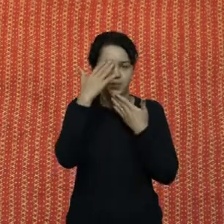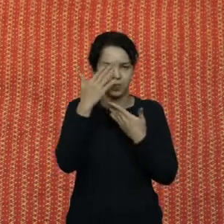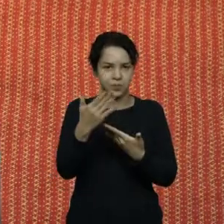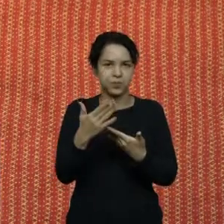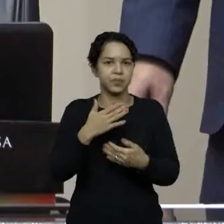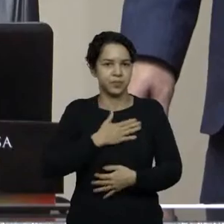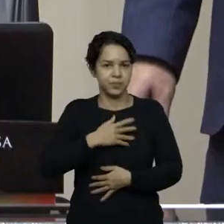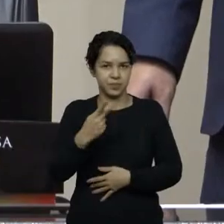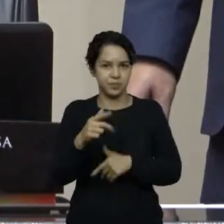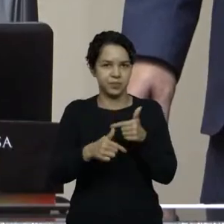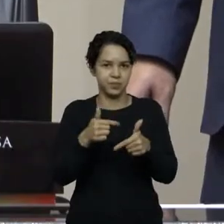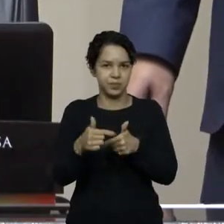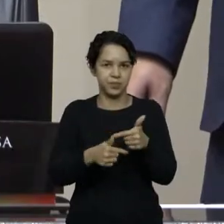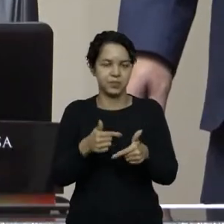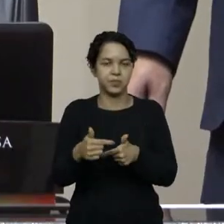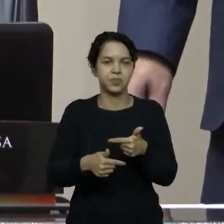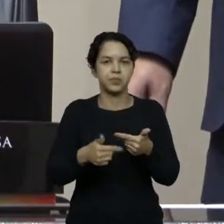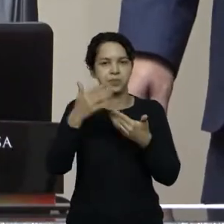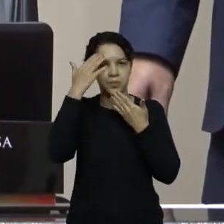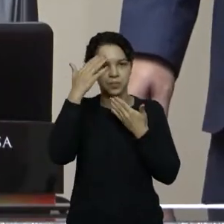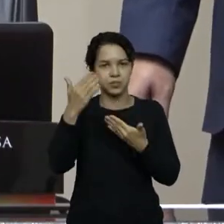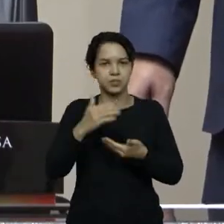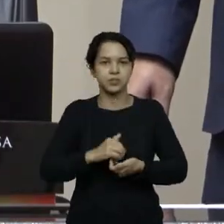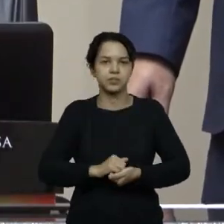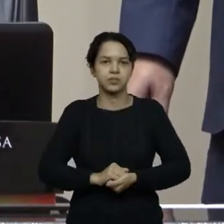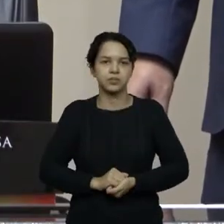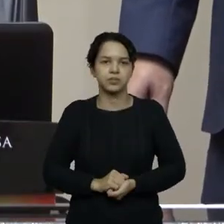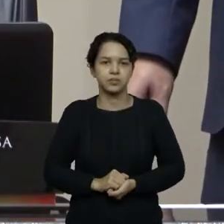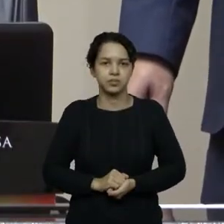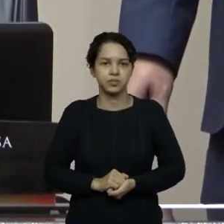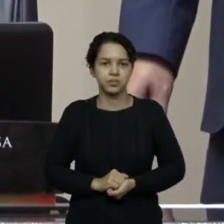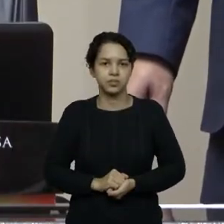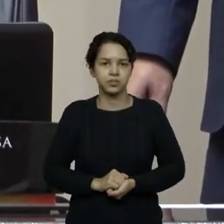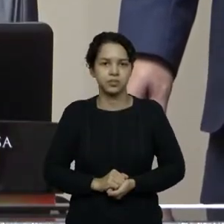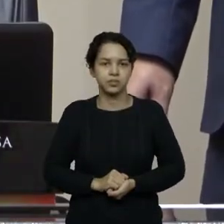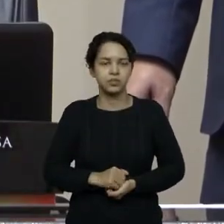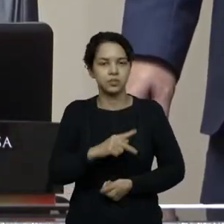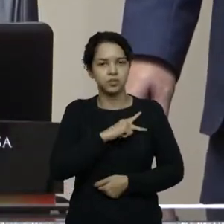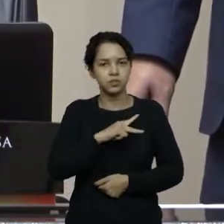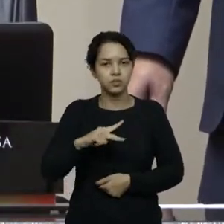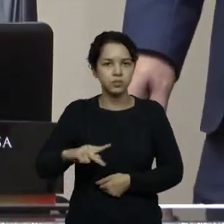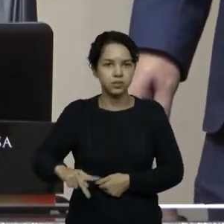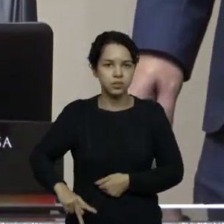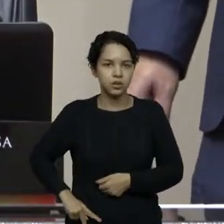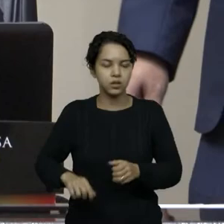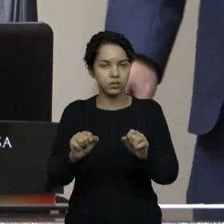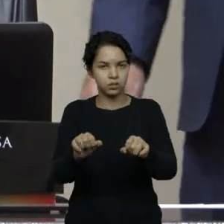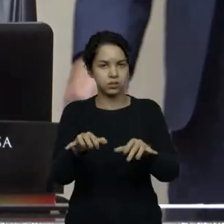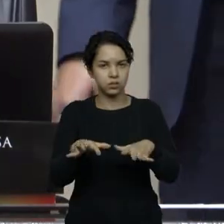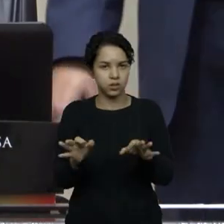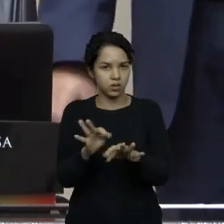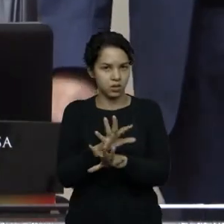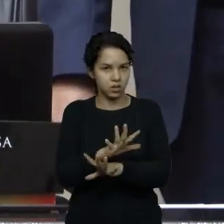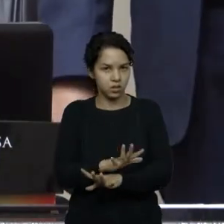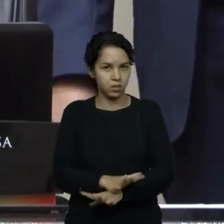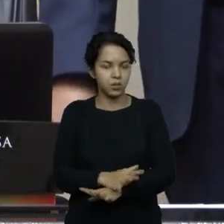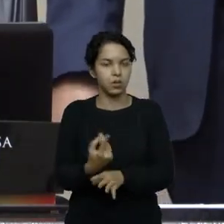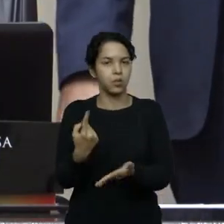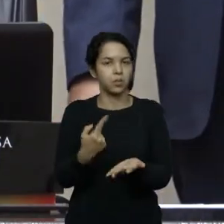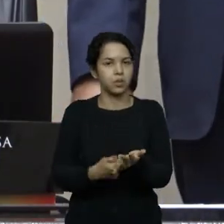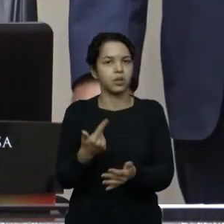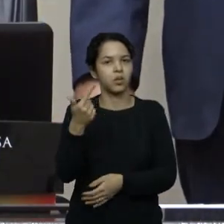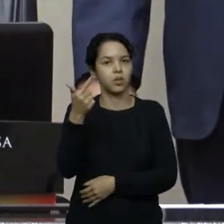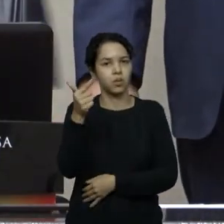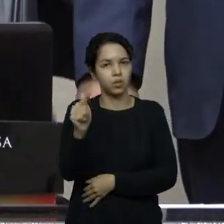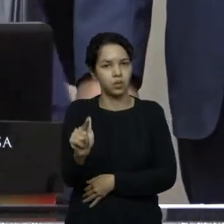tá bom obrigado a esta presidência antes de encerrar a presente sessão convoca a